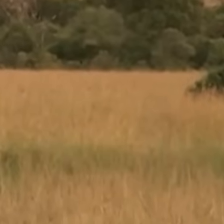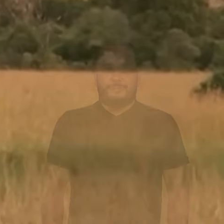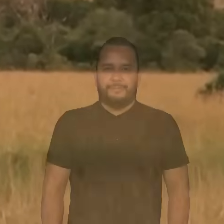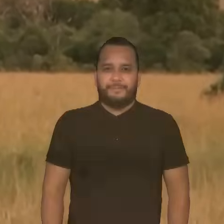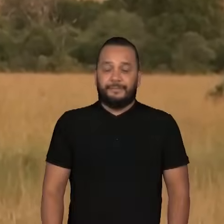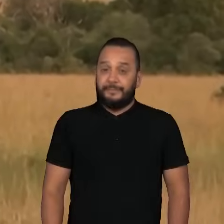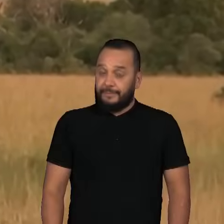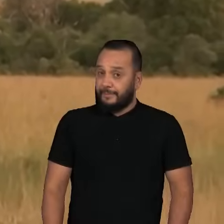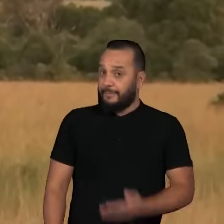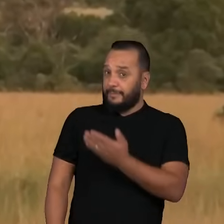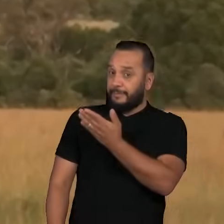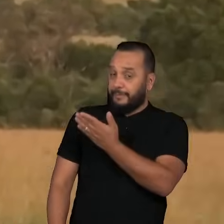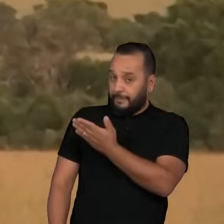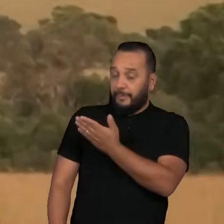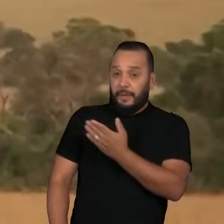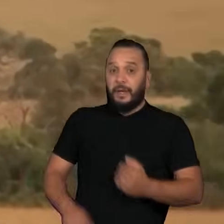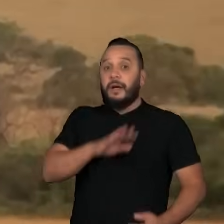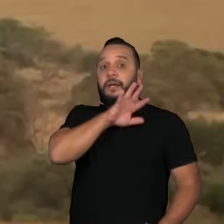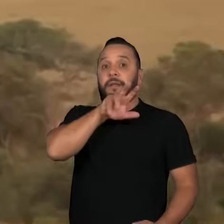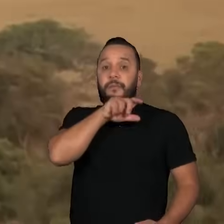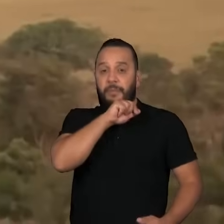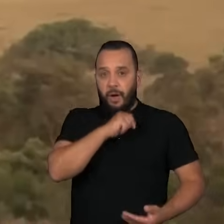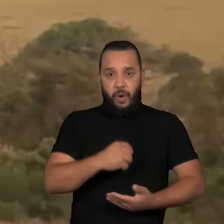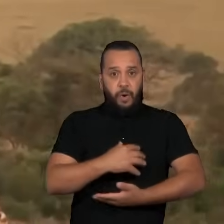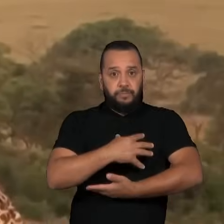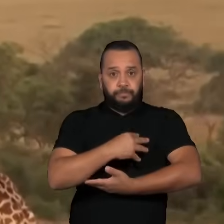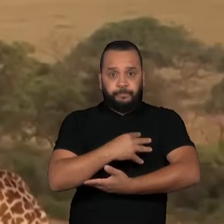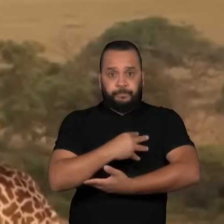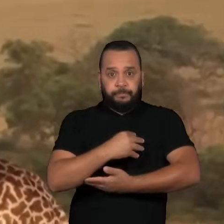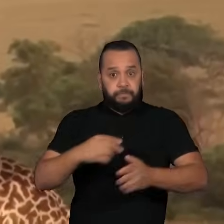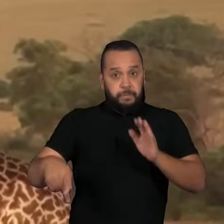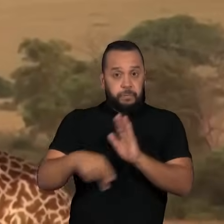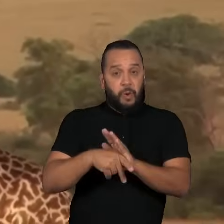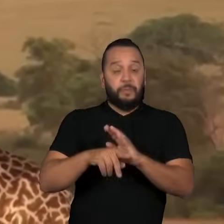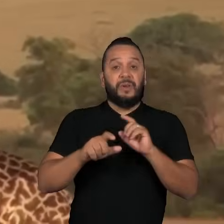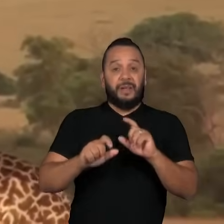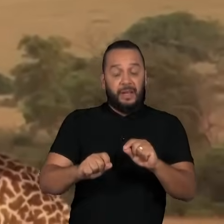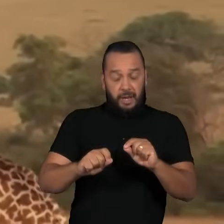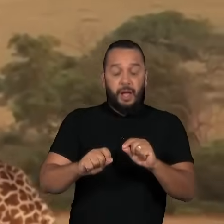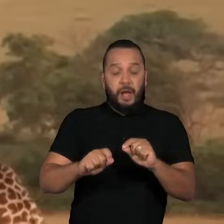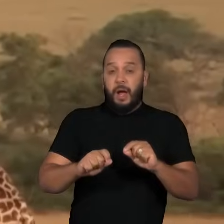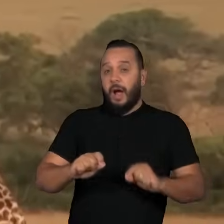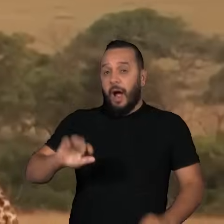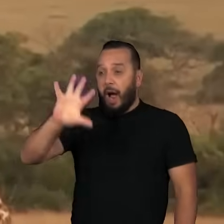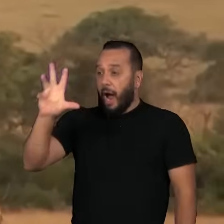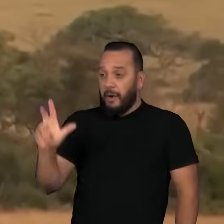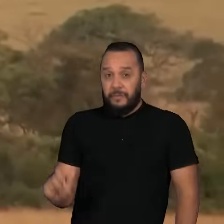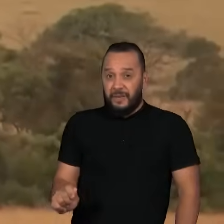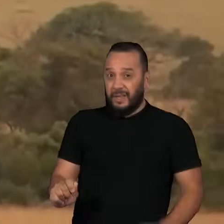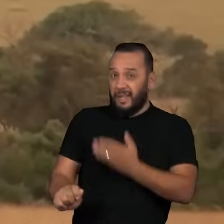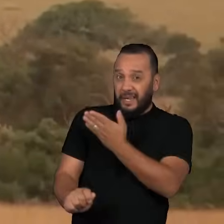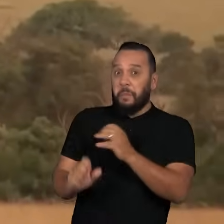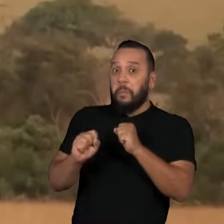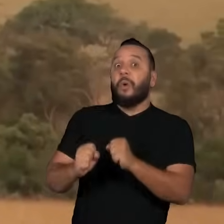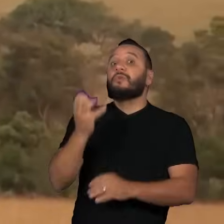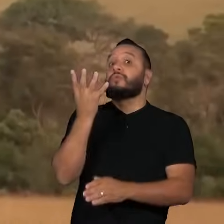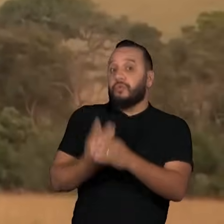Um mamífero imponente, nativo do continente africano, pode desaparecer da face da Terra.